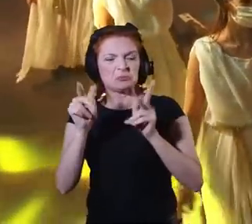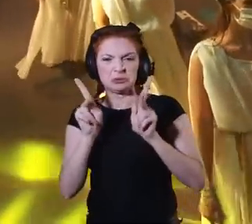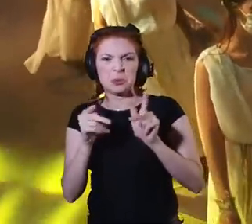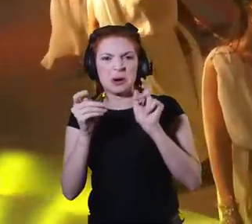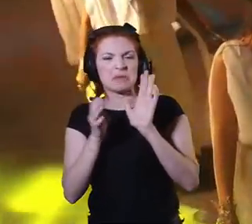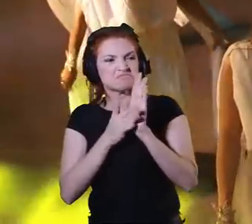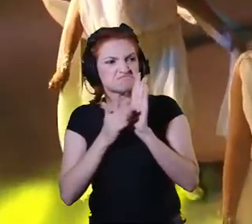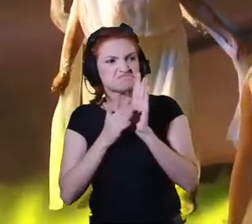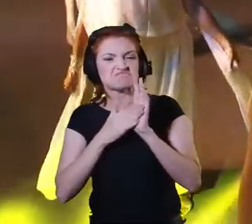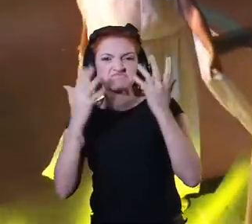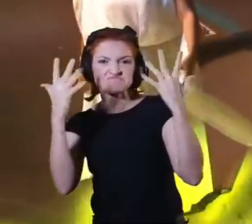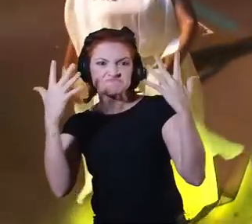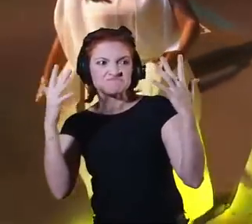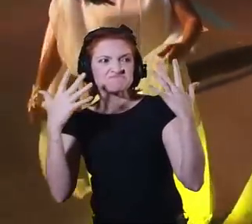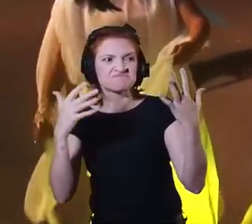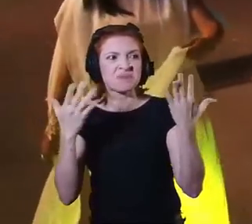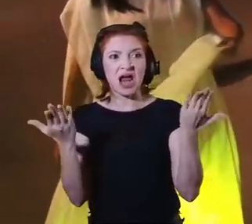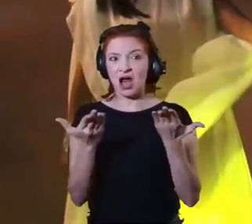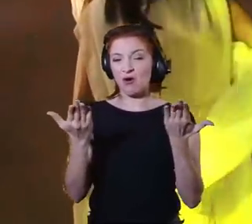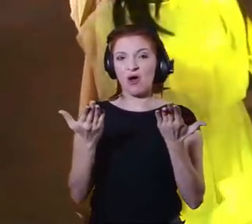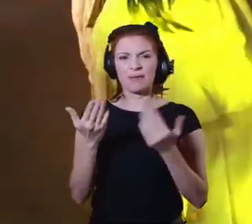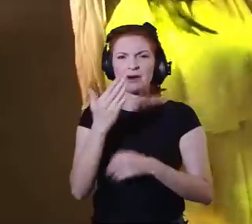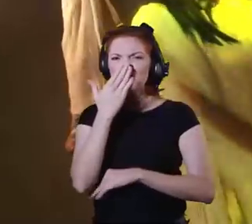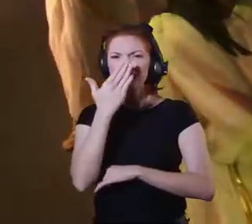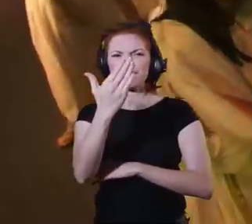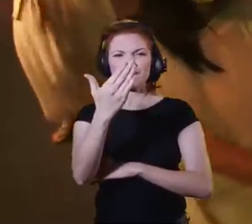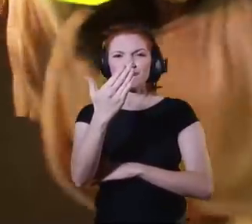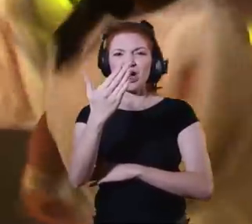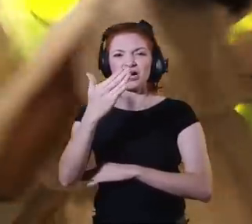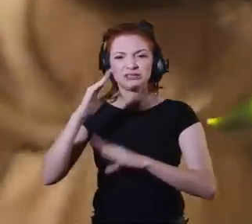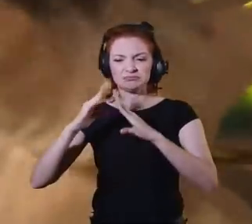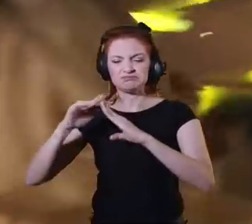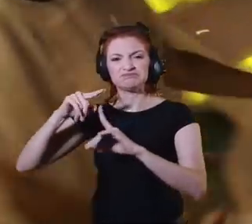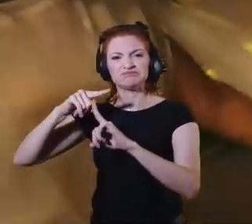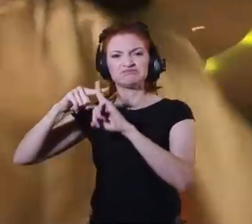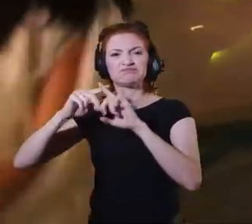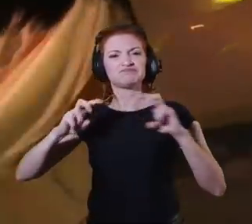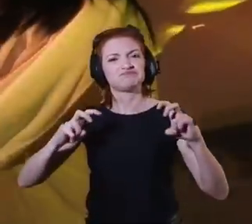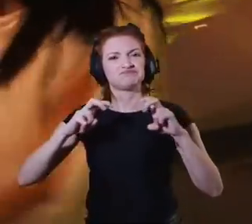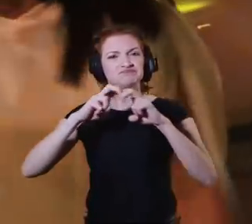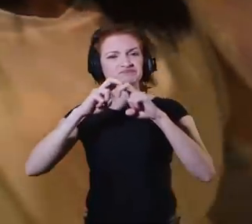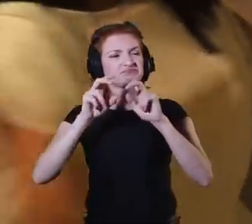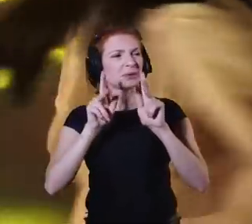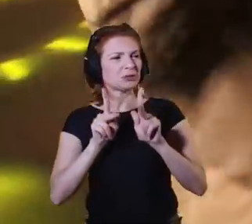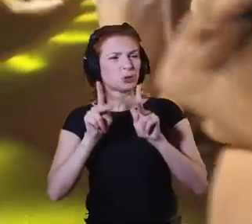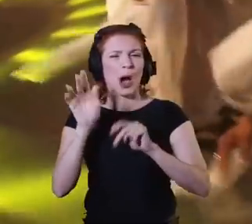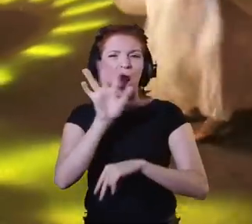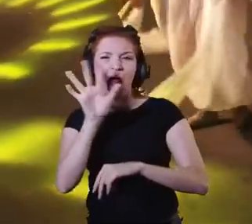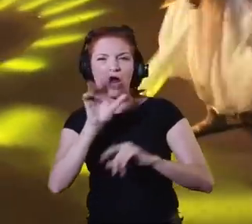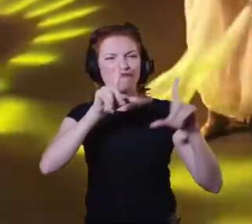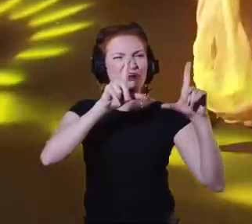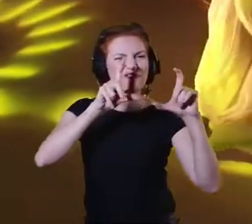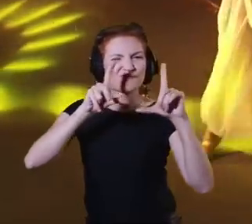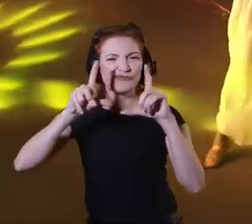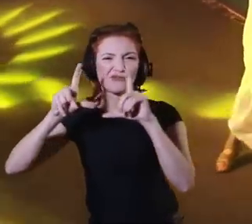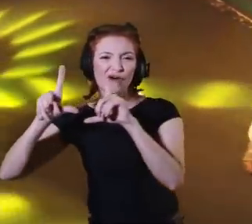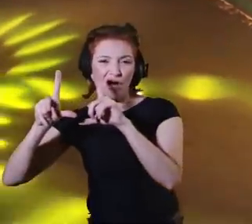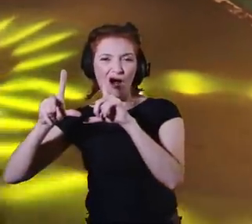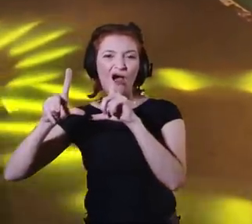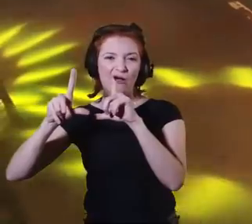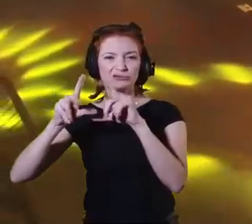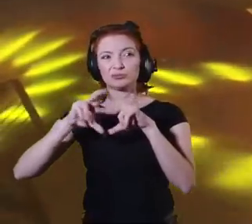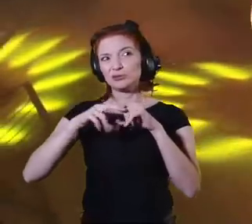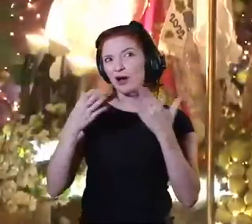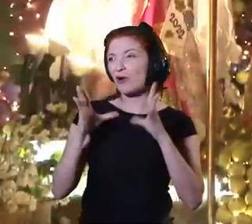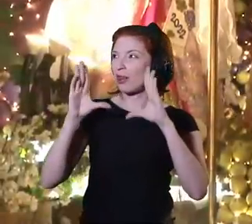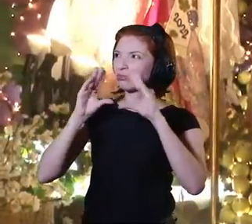pelo público. Elas estão agora bem em frente à catedral, dando tchau, o pessoal interagindo bastante, tirando muita foto. E a noite realmente